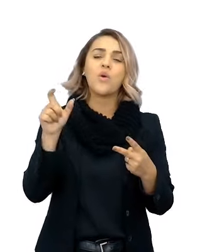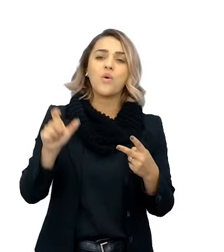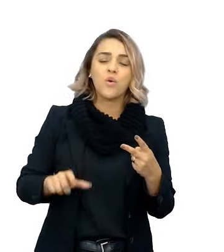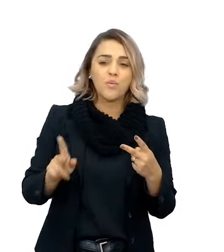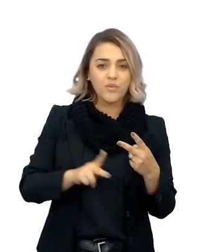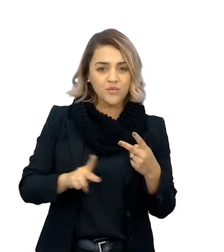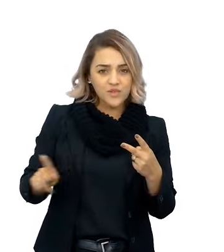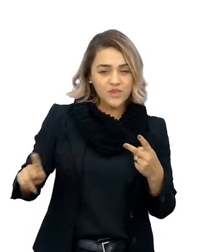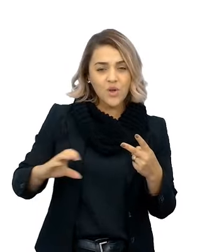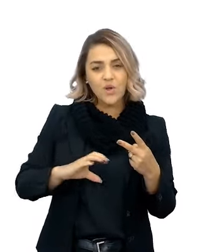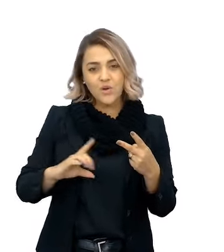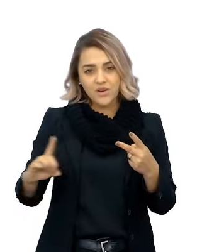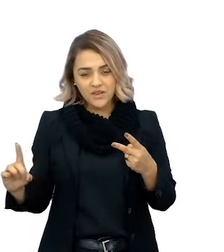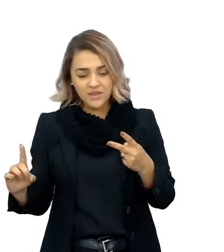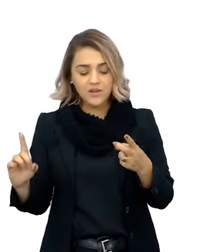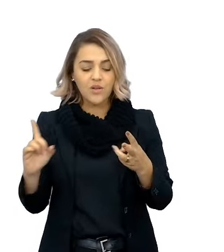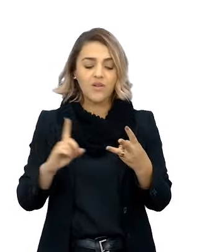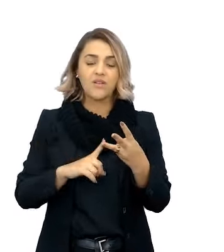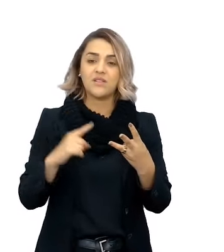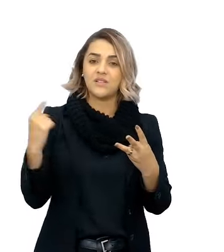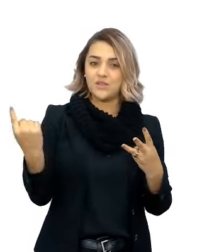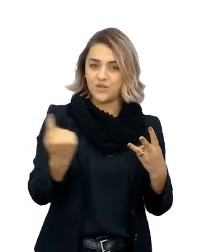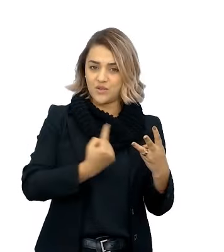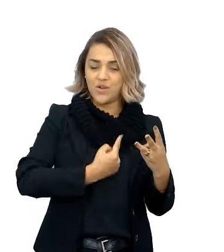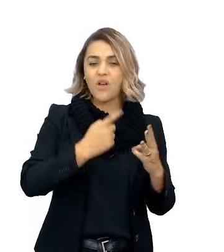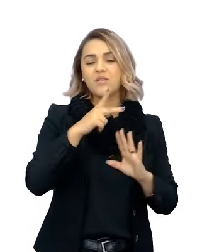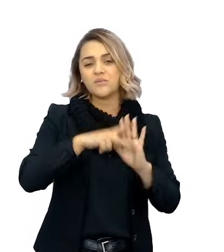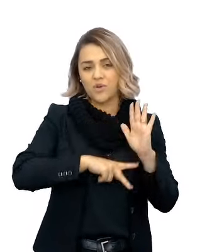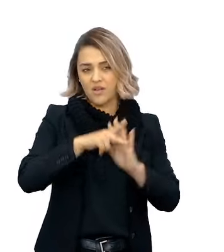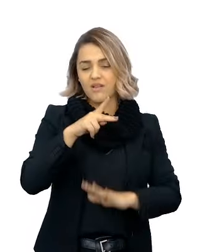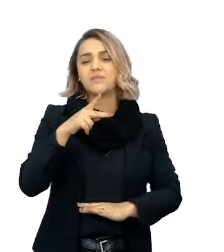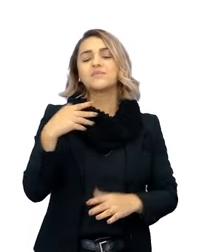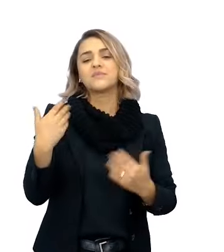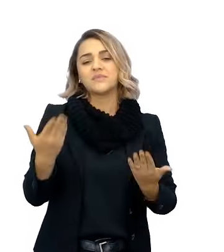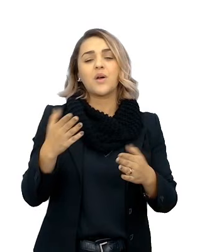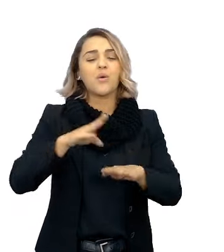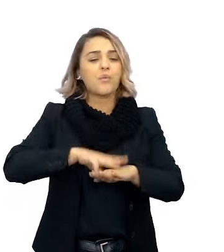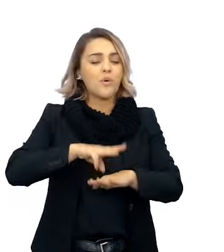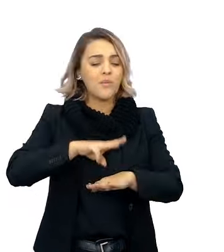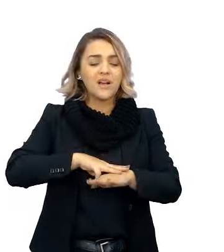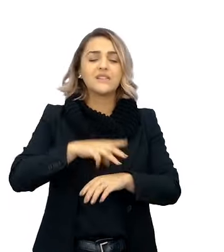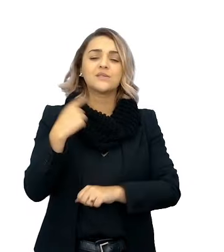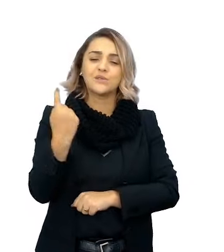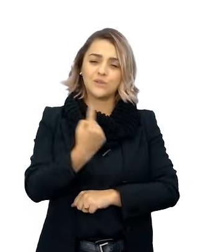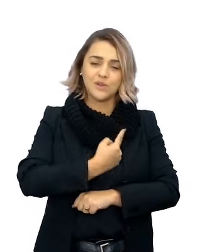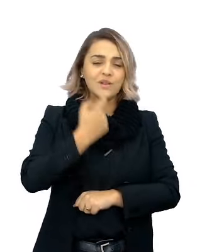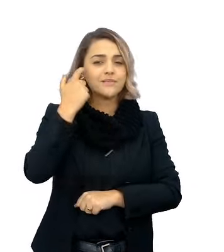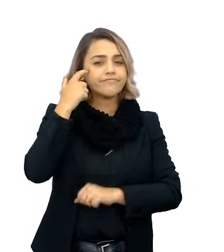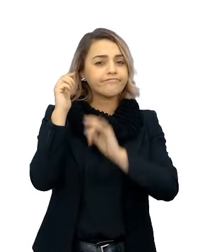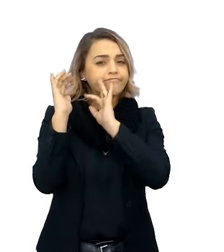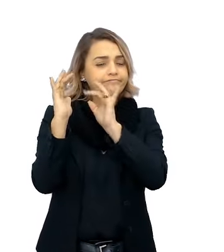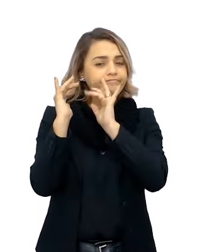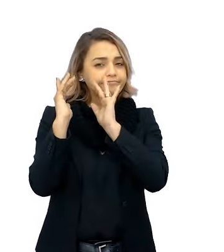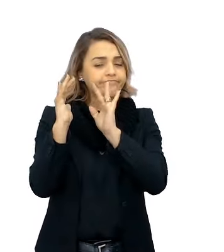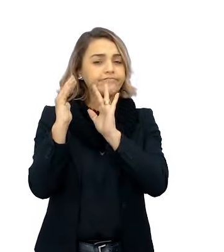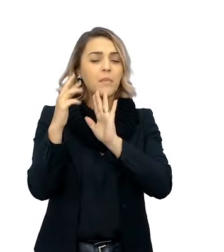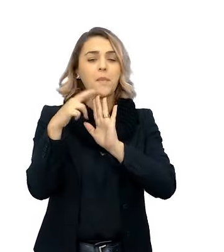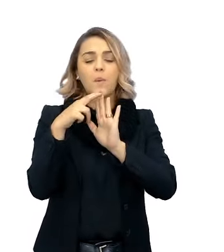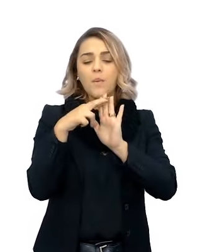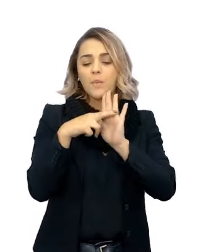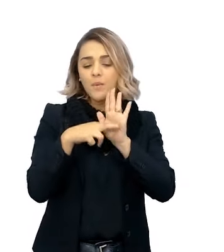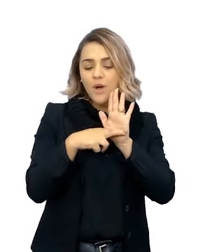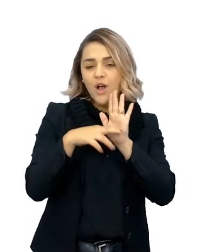Nós também aqui do programa, né? Que estamos formadores aqui. Então, é o momento da gente pensar aí nesse roteiro. Então, quando